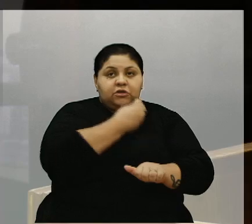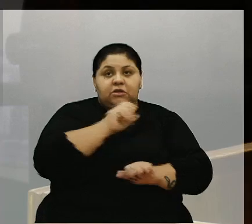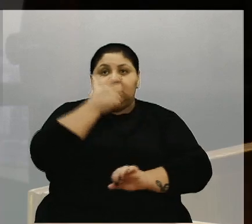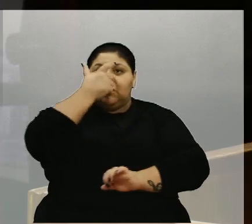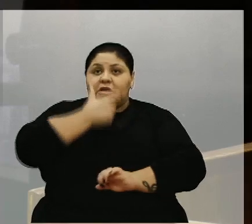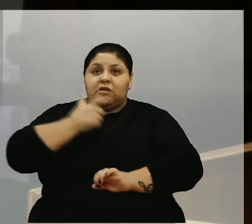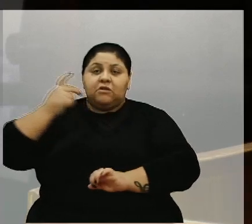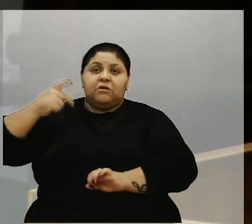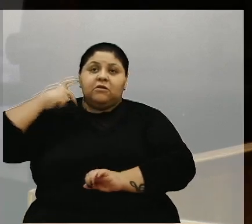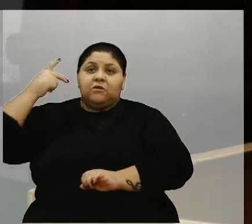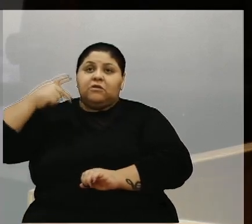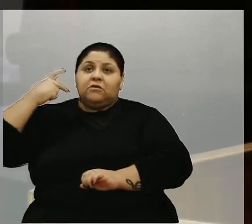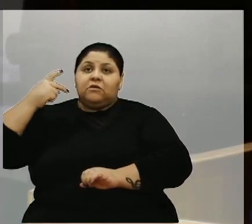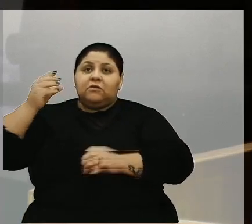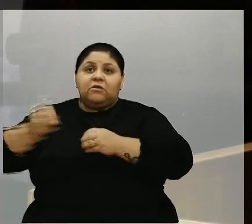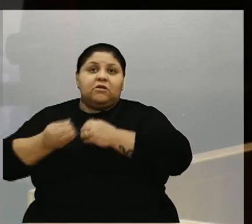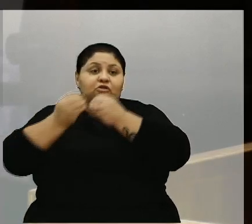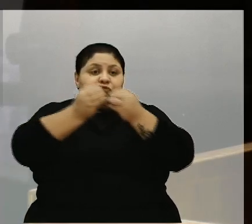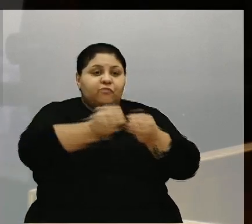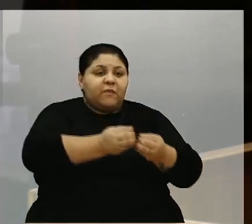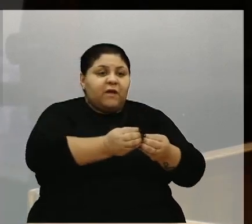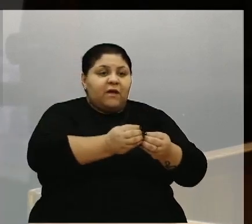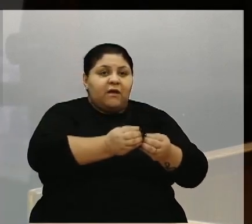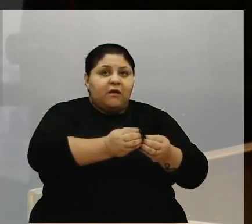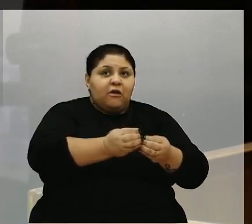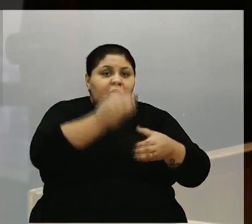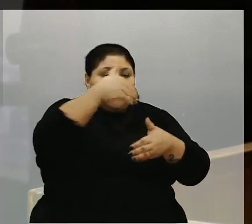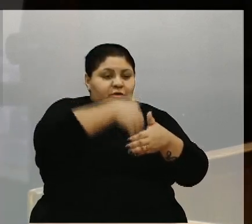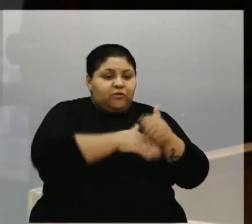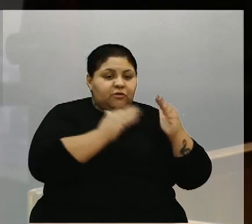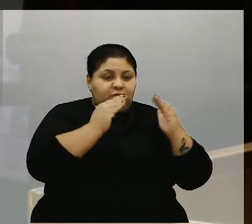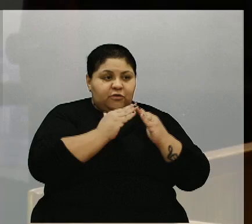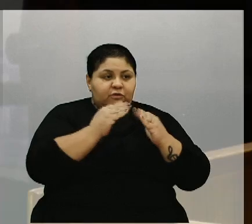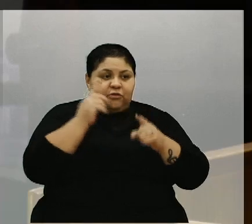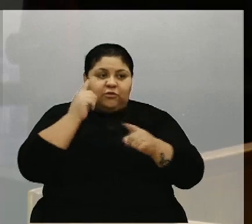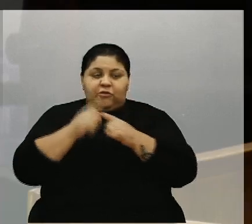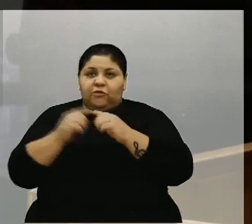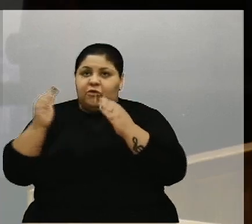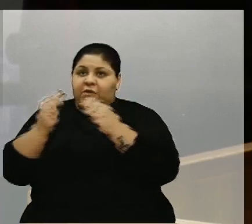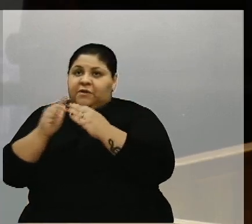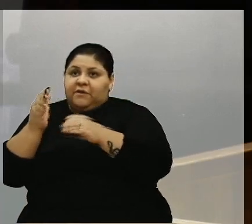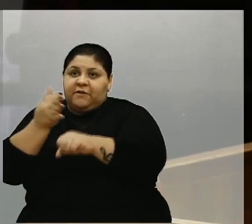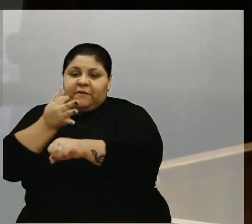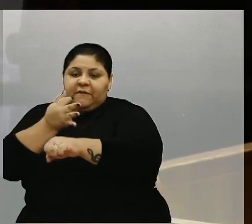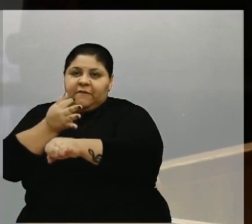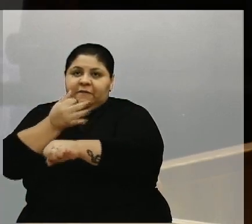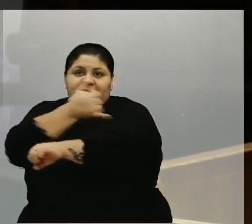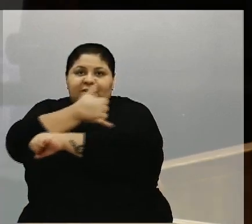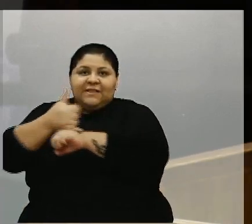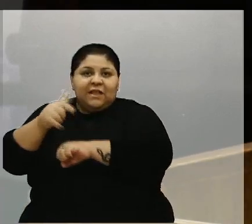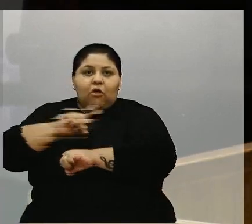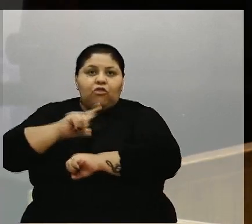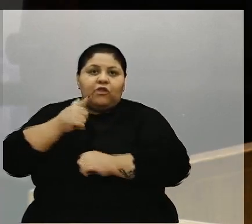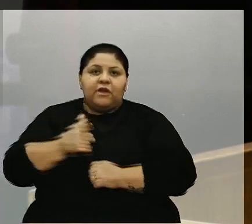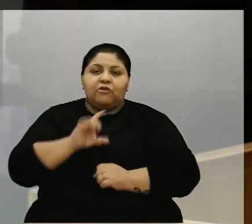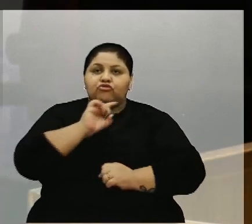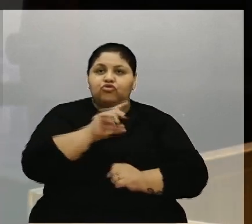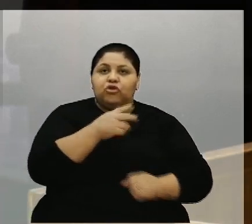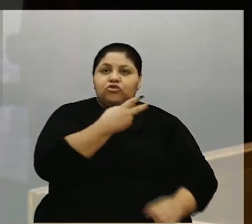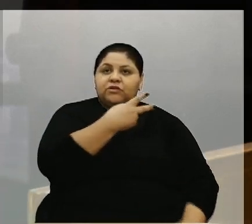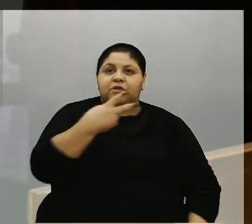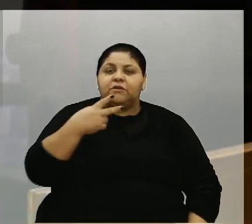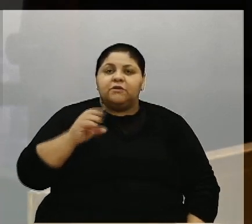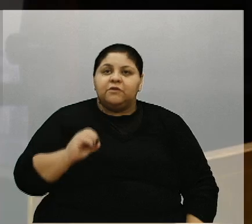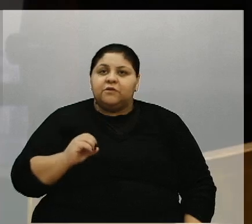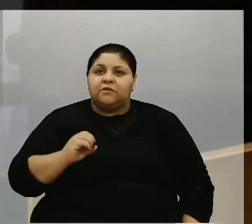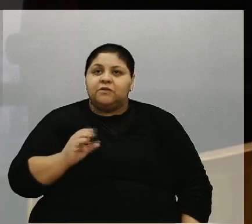ter que levar morador em situação de rua a dormir nas suas casas, porque nas casas de passagem do município não tem, são só 220. Daí